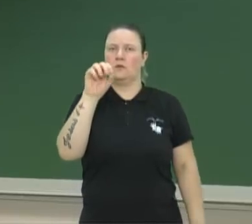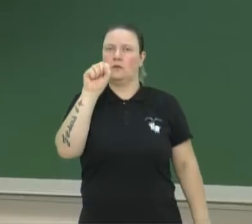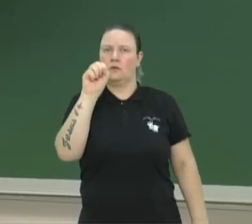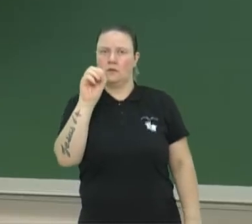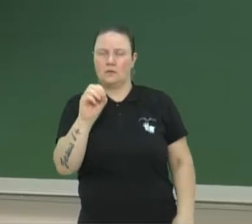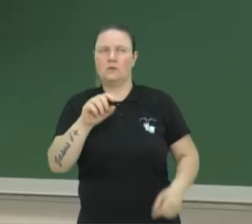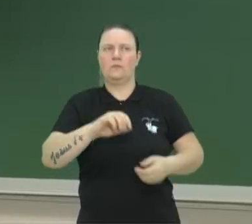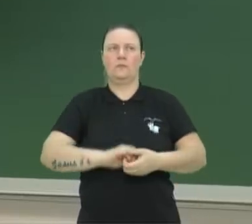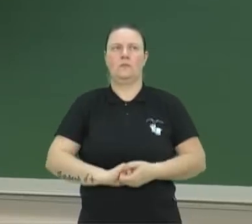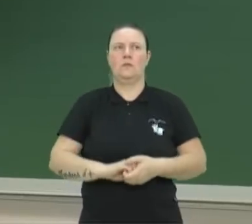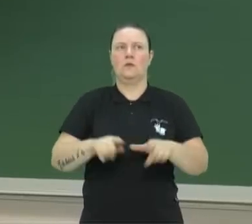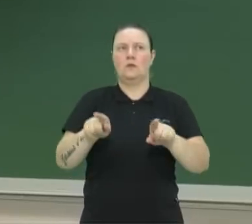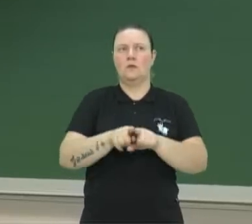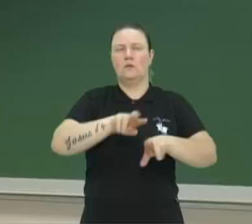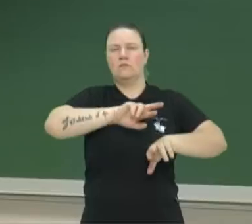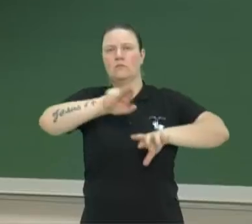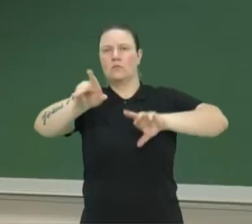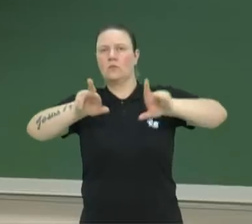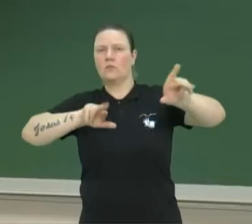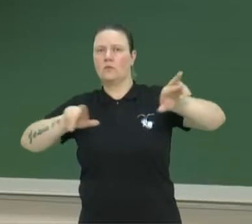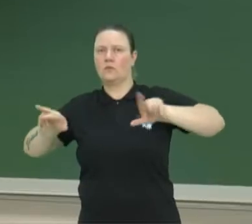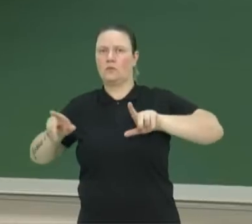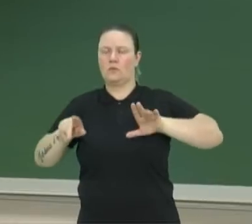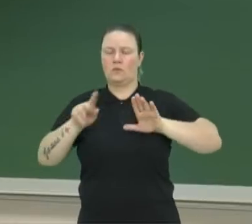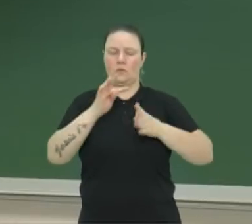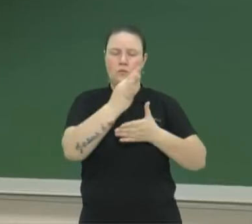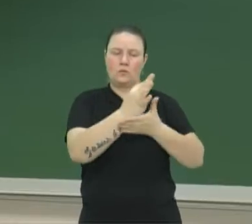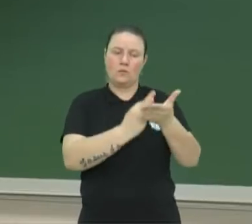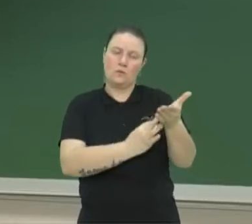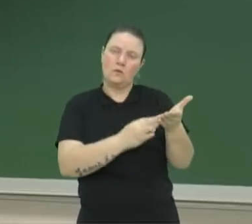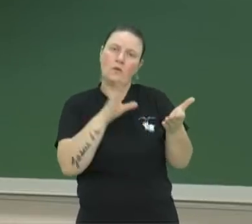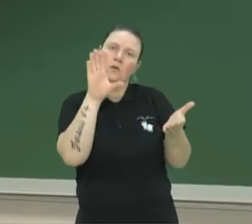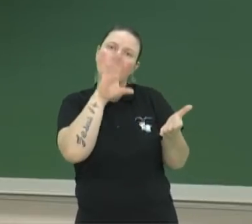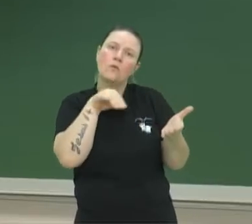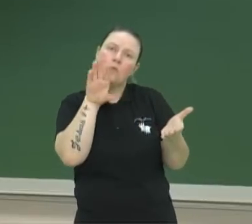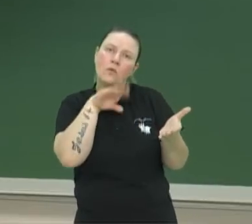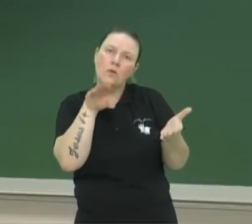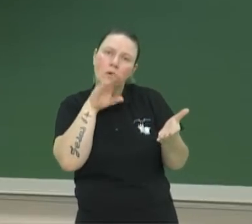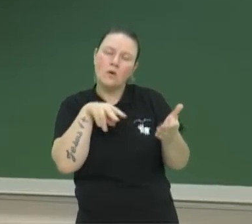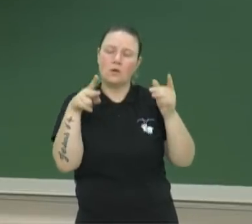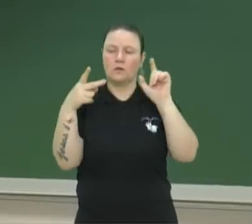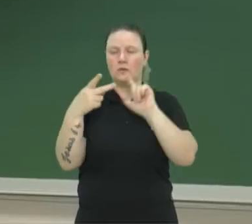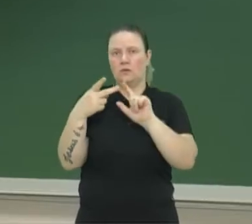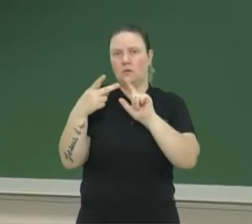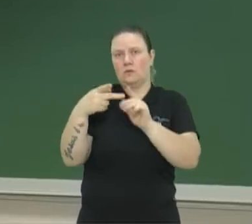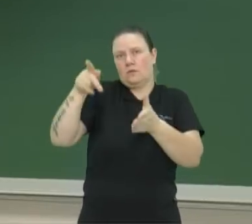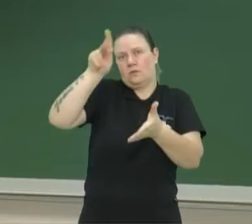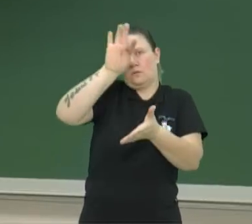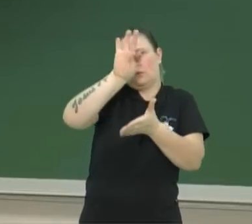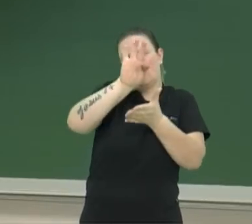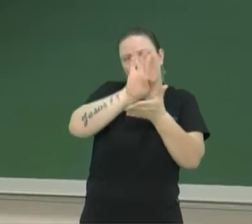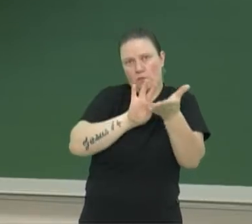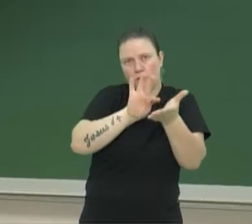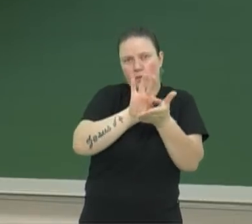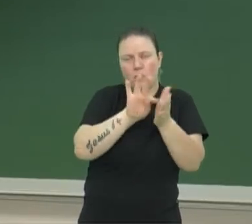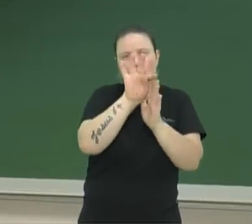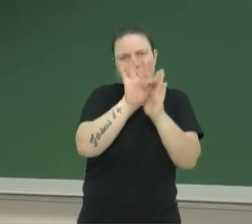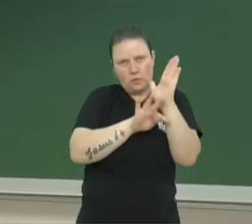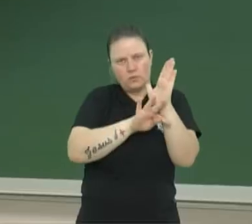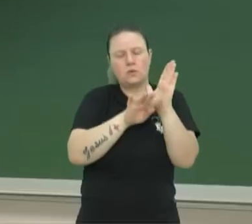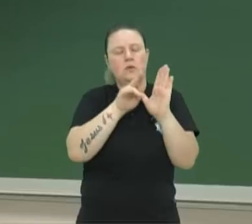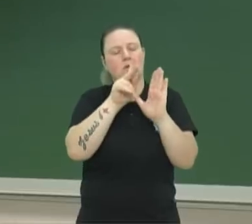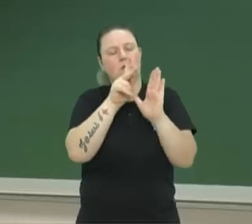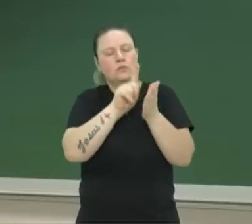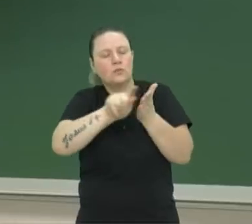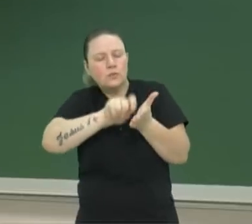certo? E as diferenças entre o texto oral e o texto escrito. Então agora vamos acompanhar,